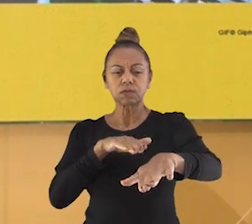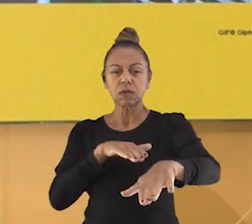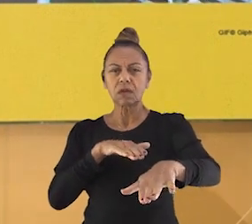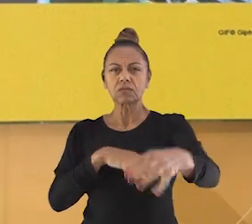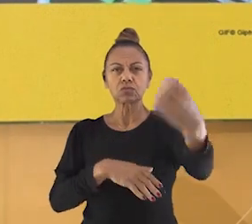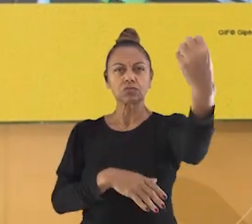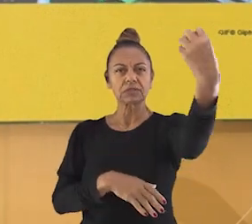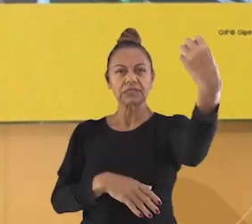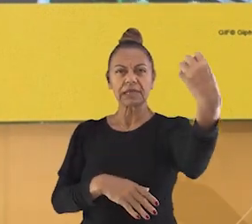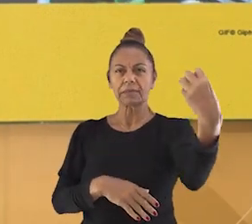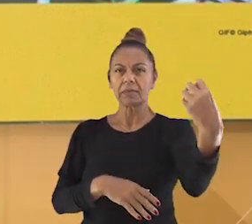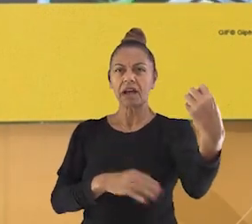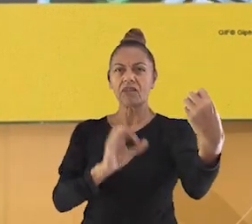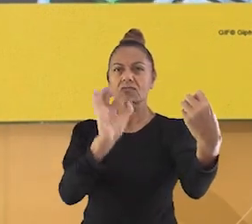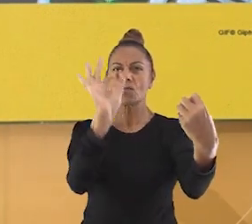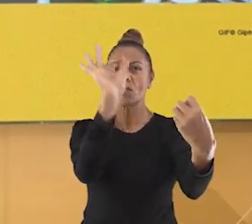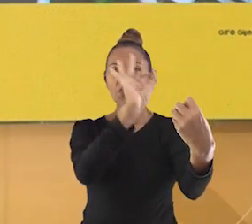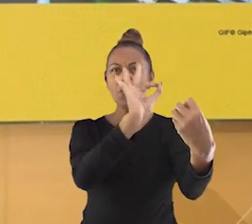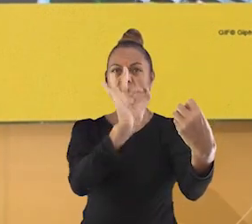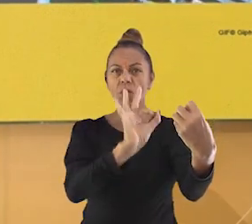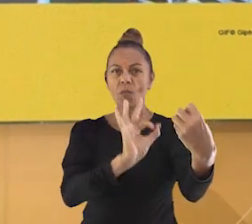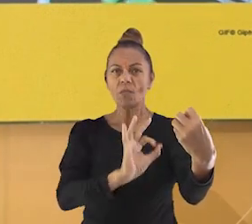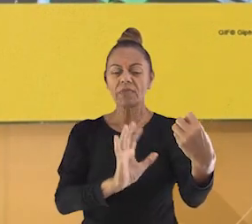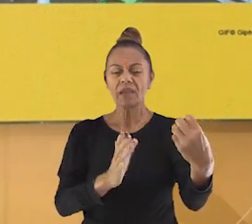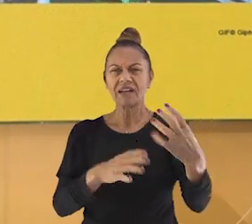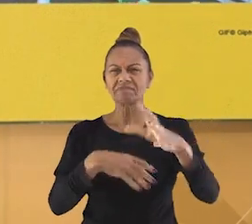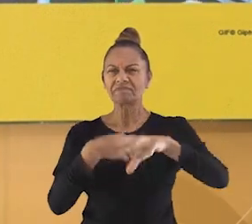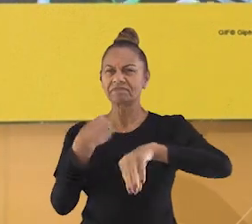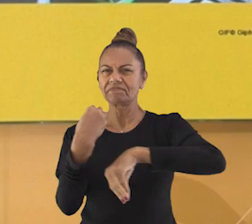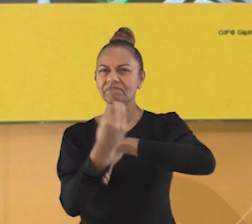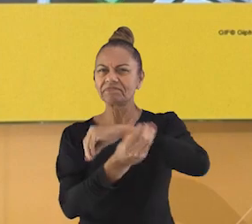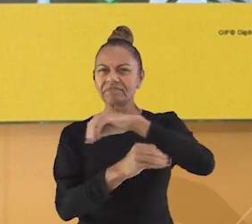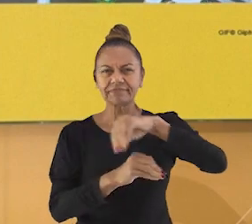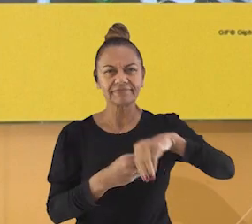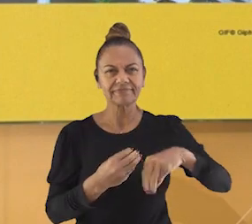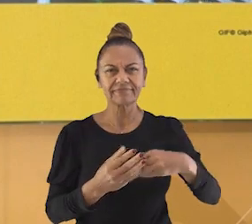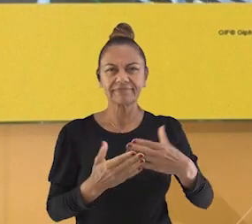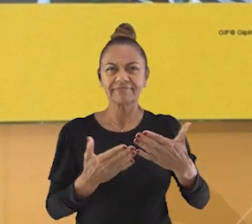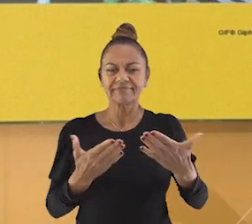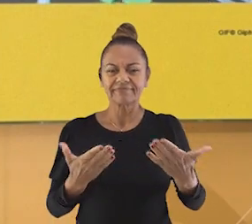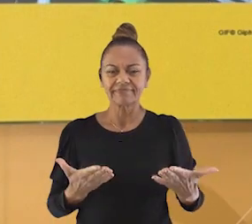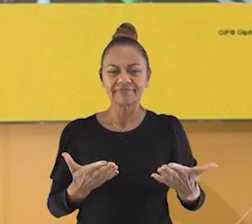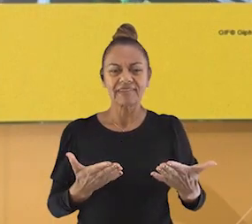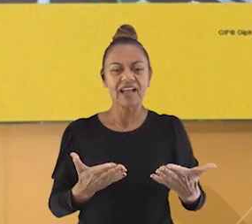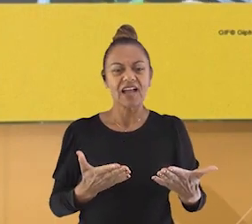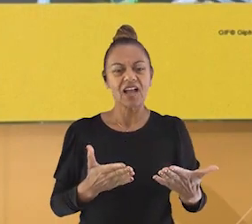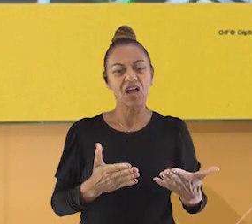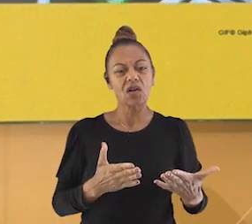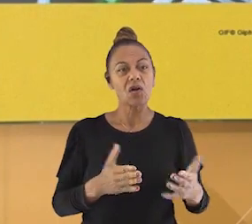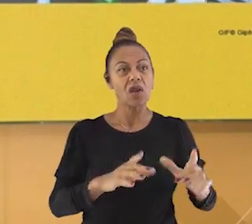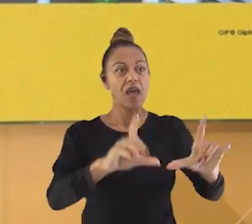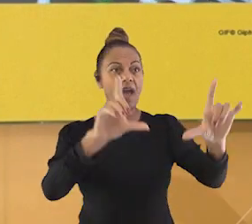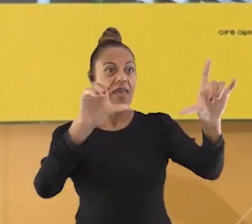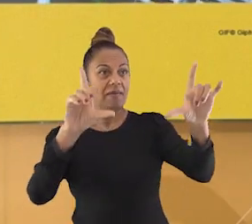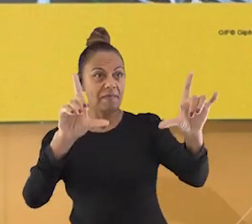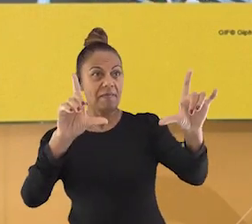um trânsito em um dia que os semáforos não estavam funcionando. Percebam que bagunça que